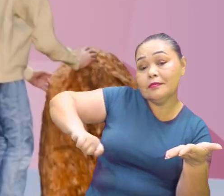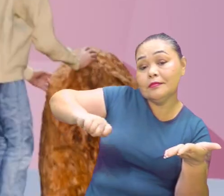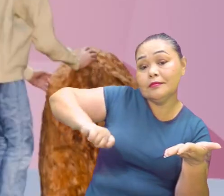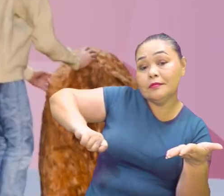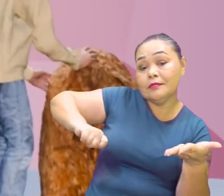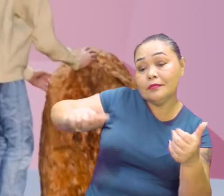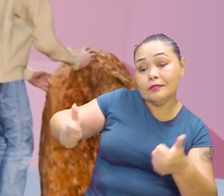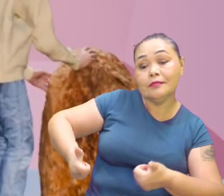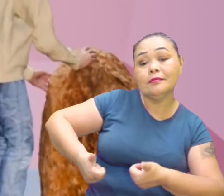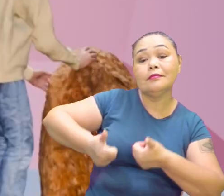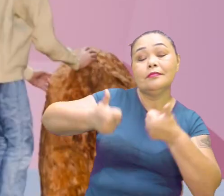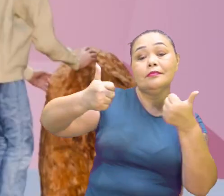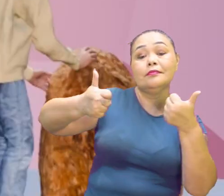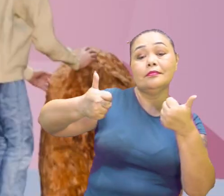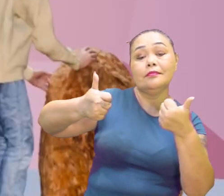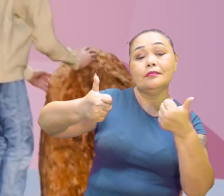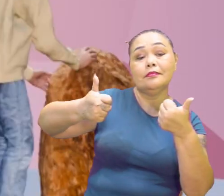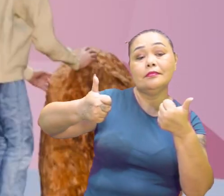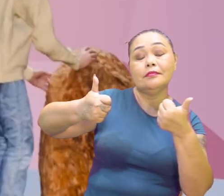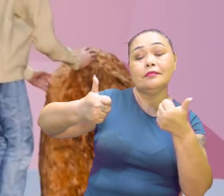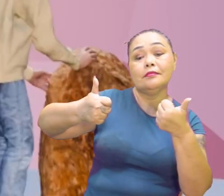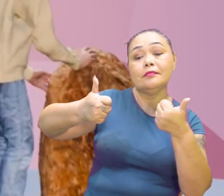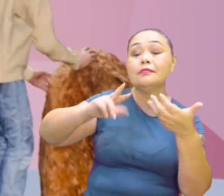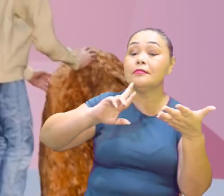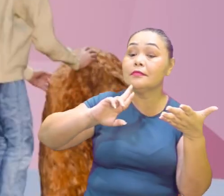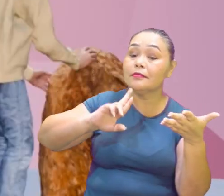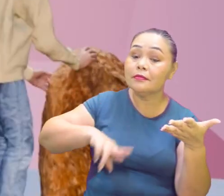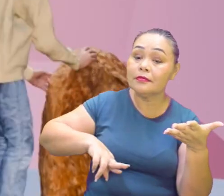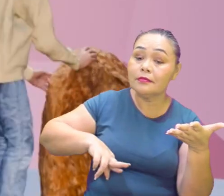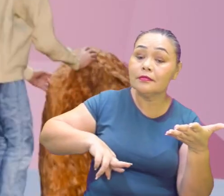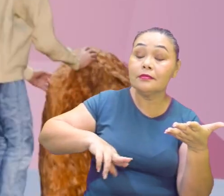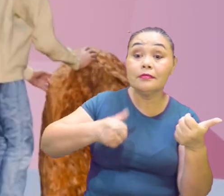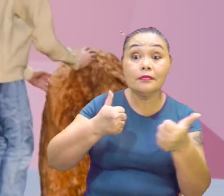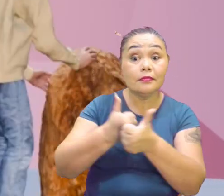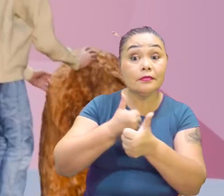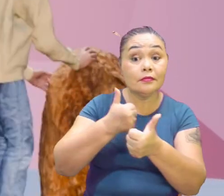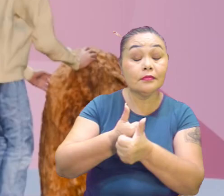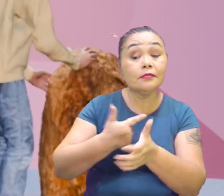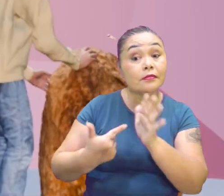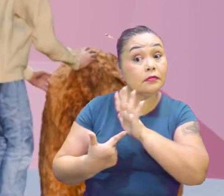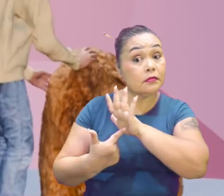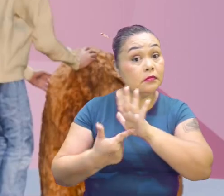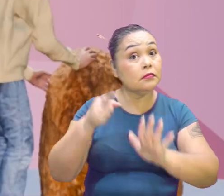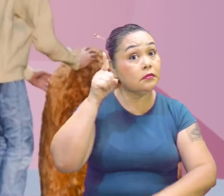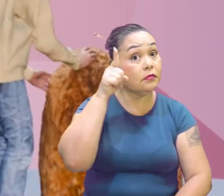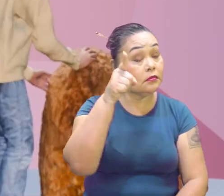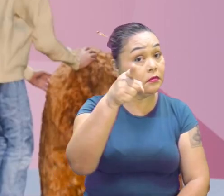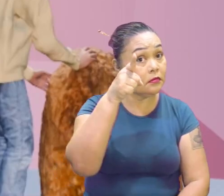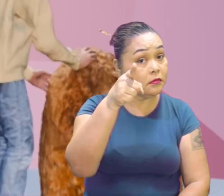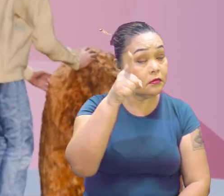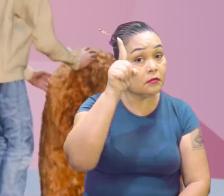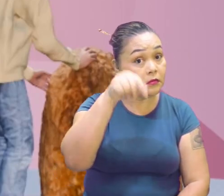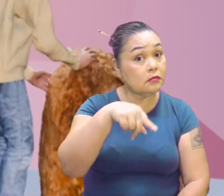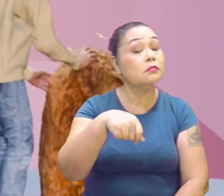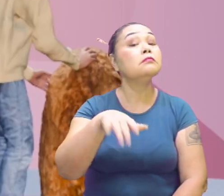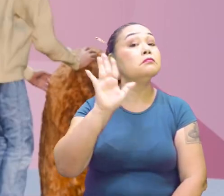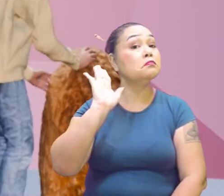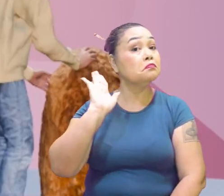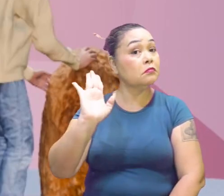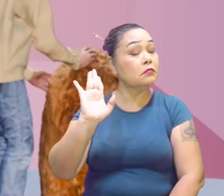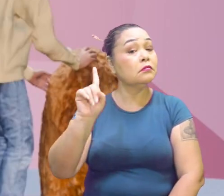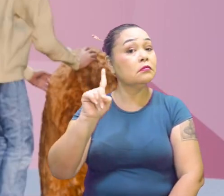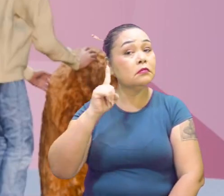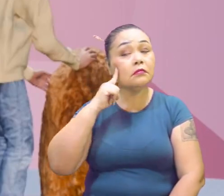de melhoria, de solução, de tentar mostrar que você é um